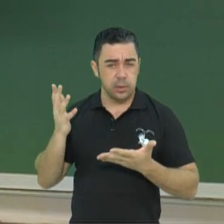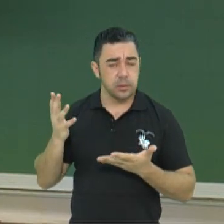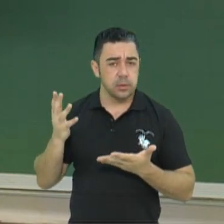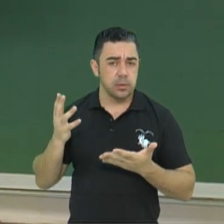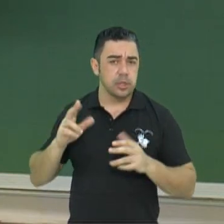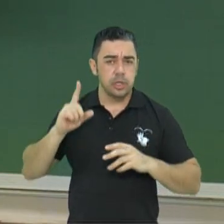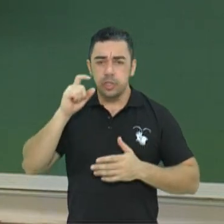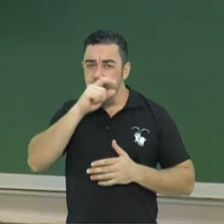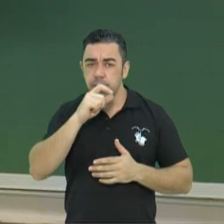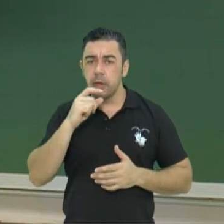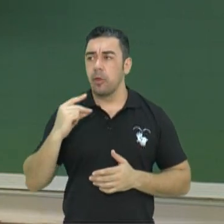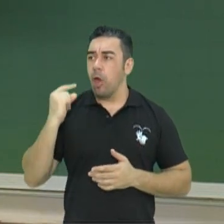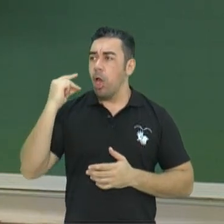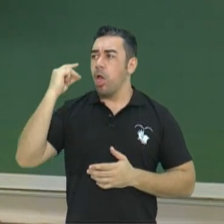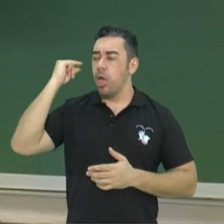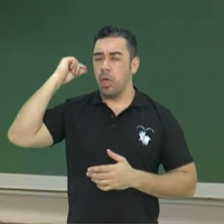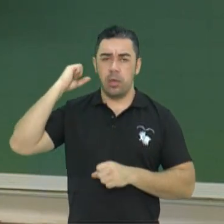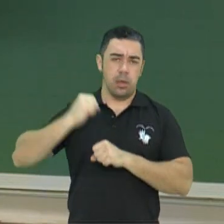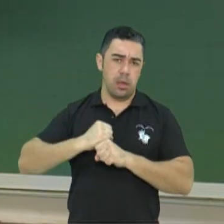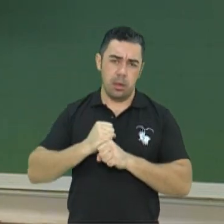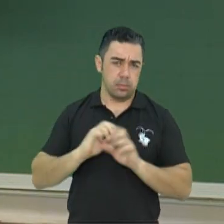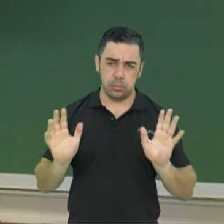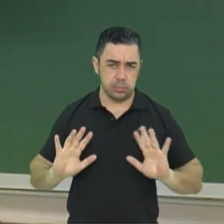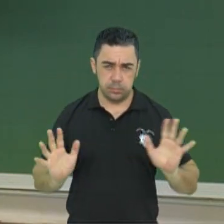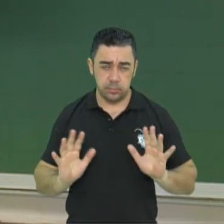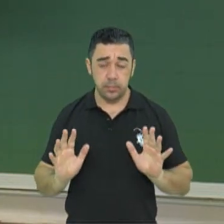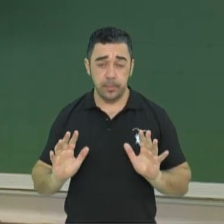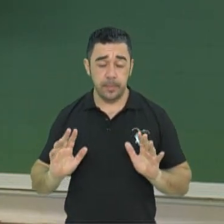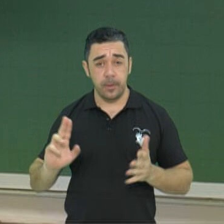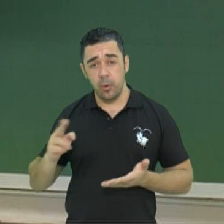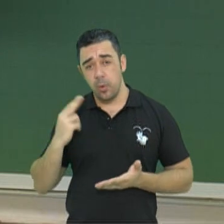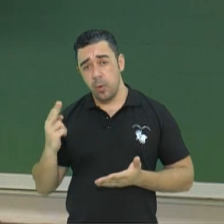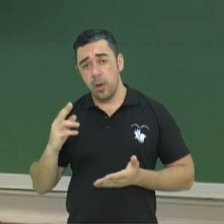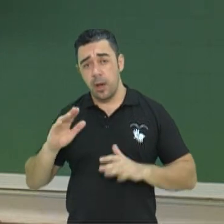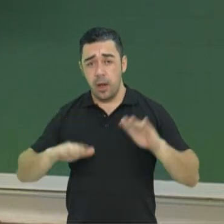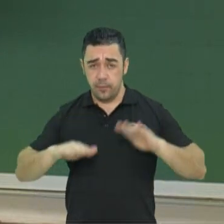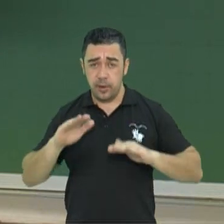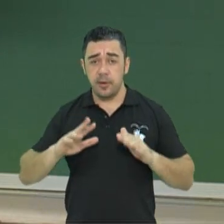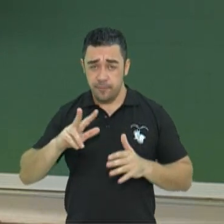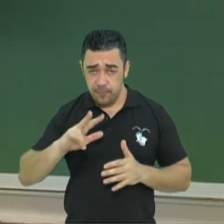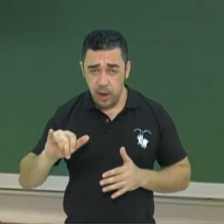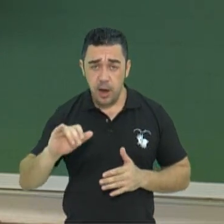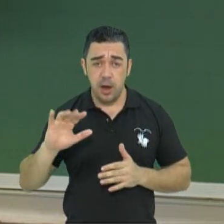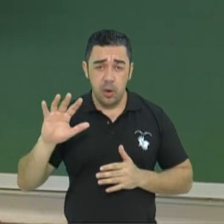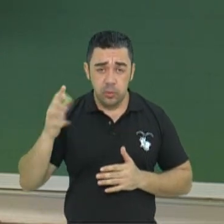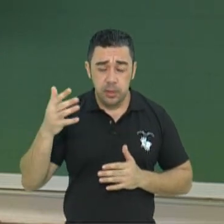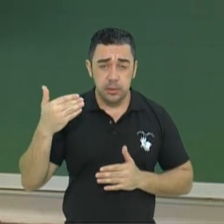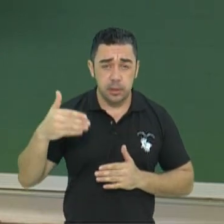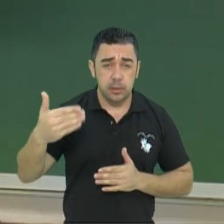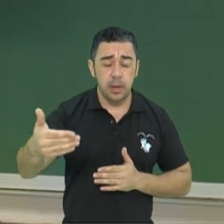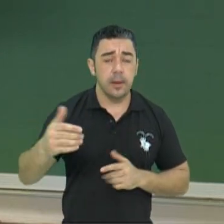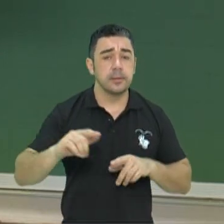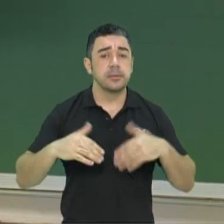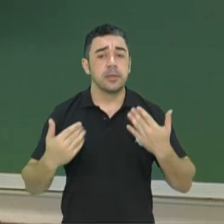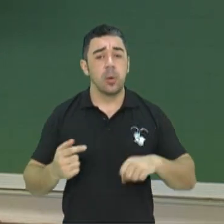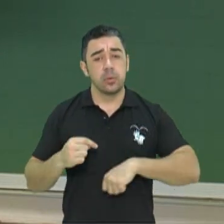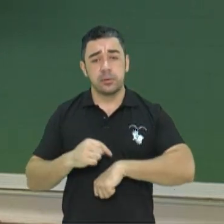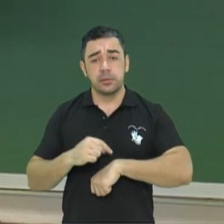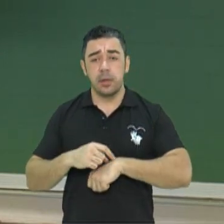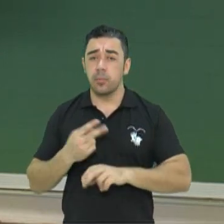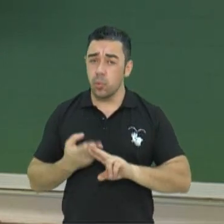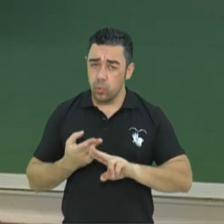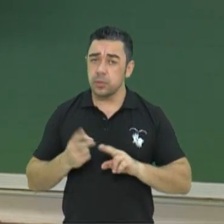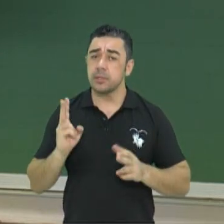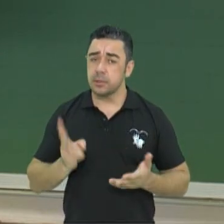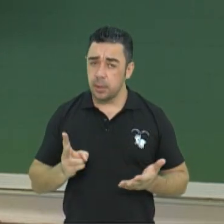que seja sobre um assunto que ocorreu há muito tempo. Ou ainda sobre algo que vai acontecer, porém o tempo utilizado sempre é